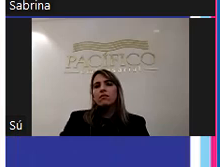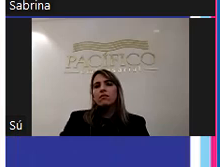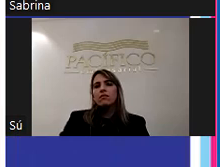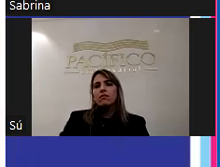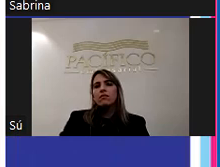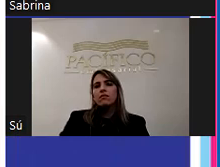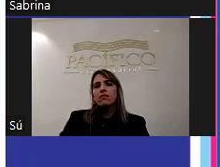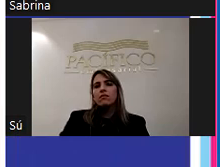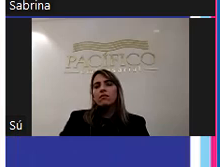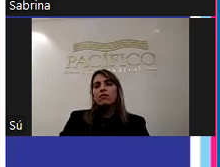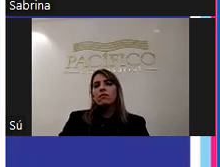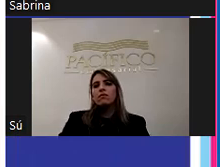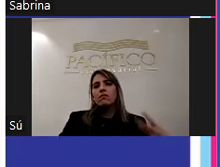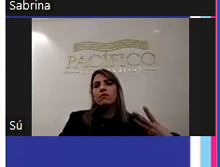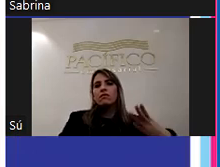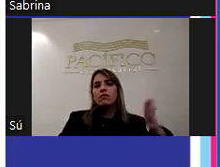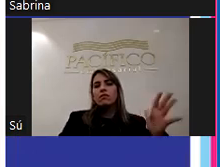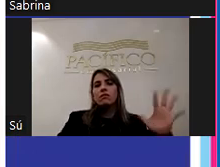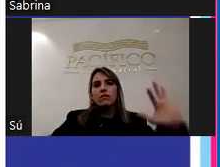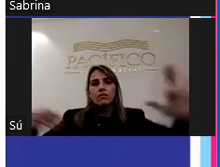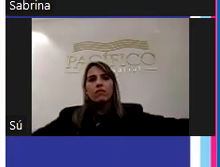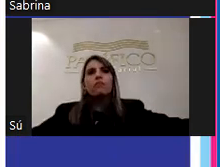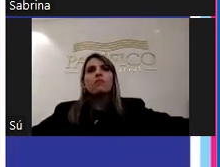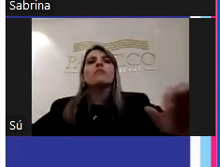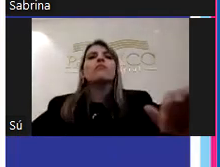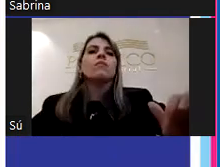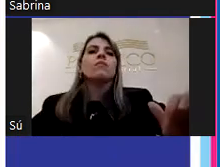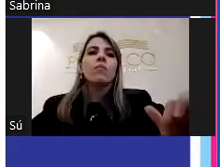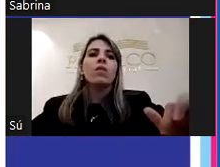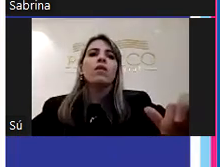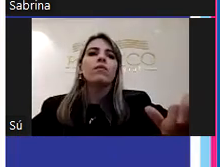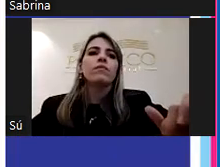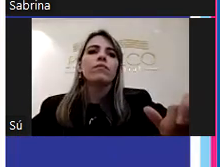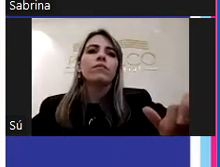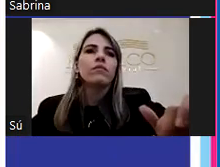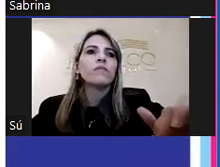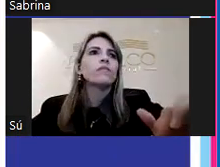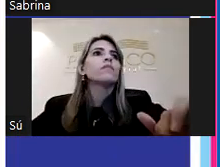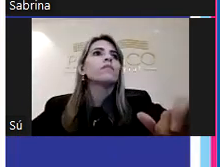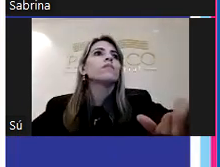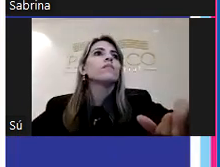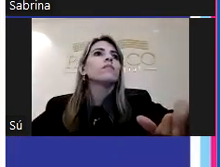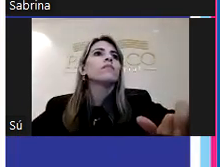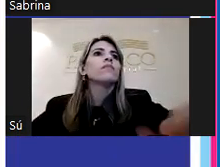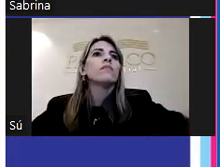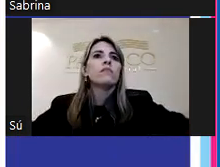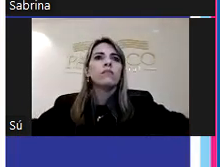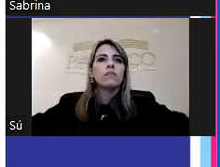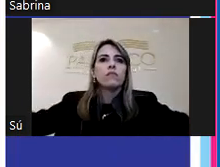Aí nós temos um gráfico que mostra a incidência da disfunção ereção.